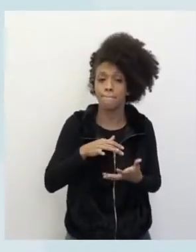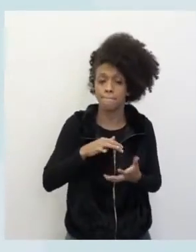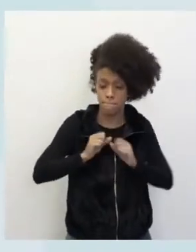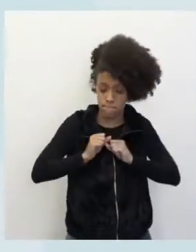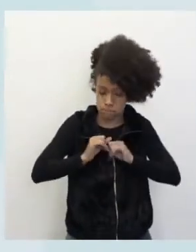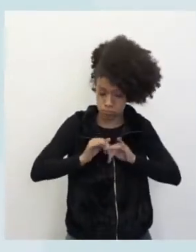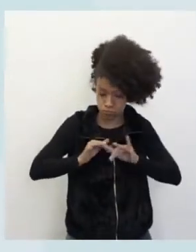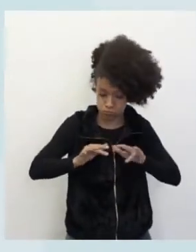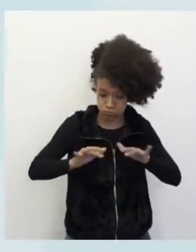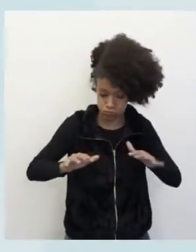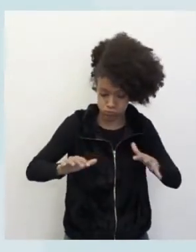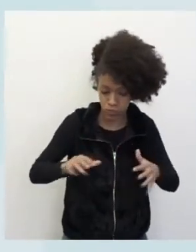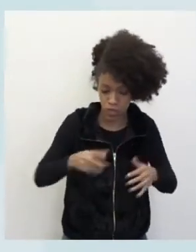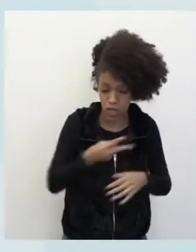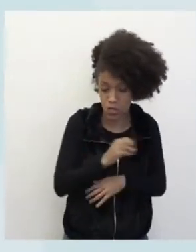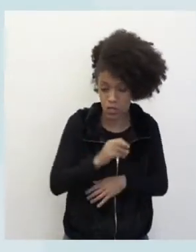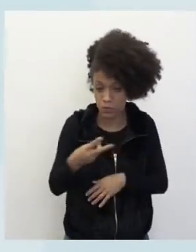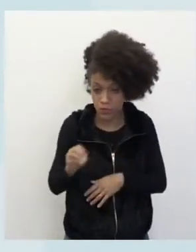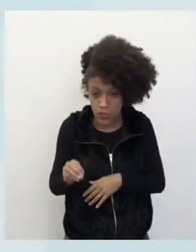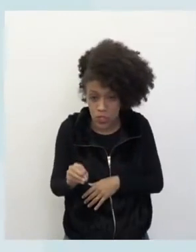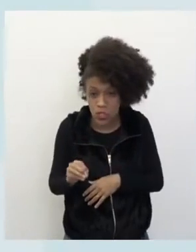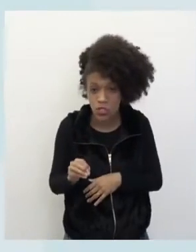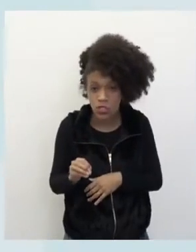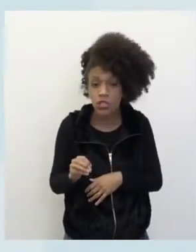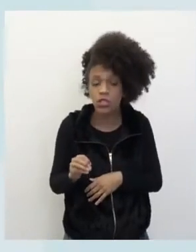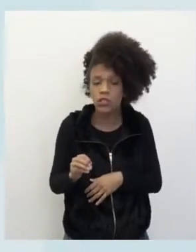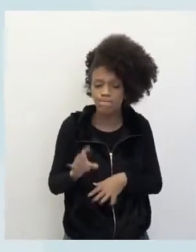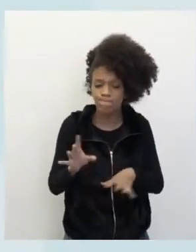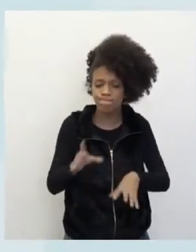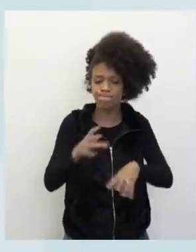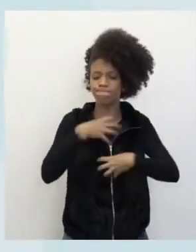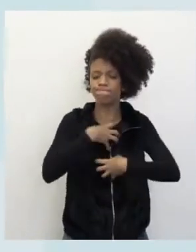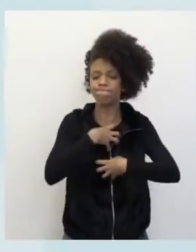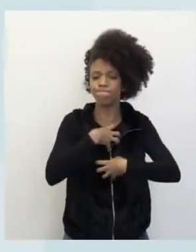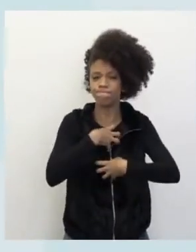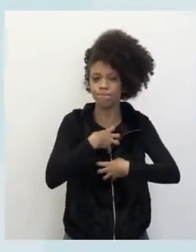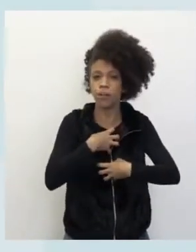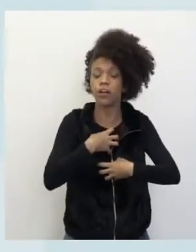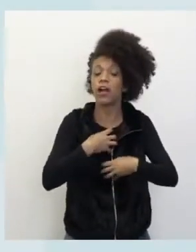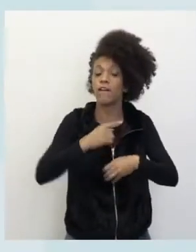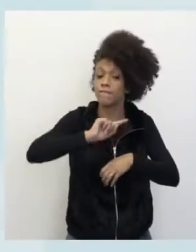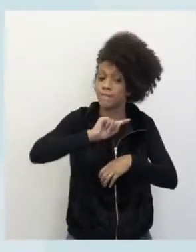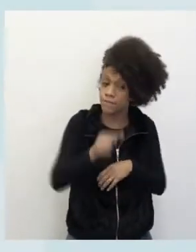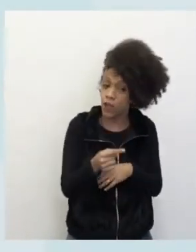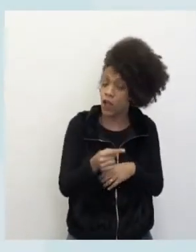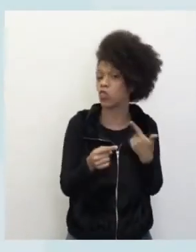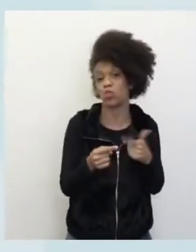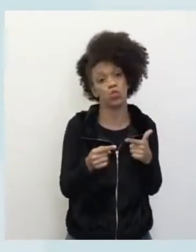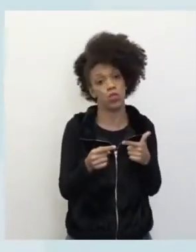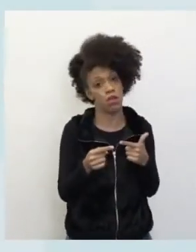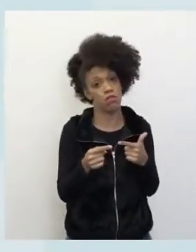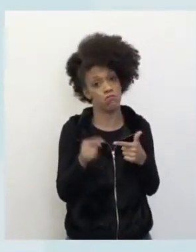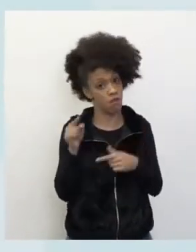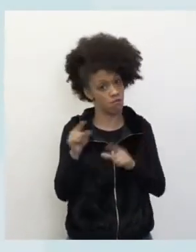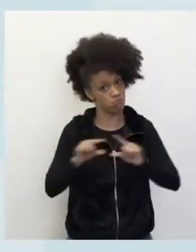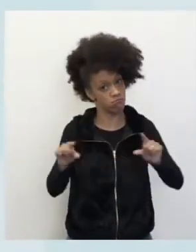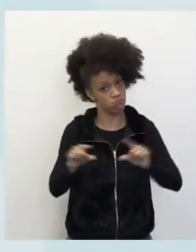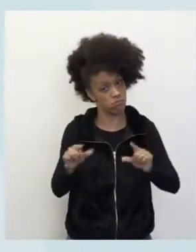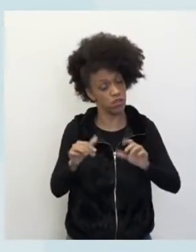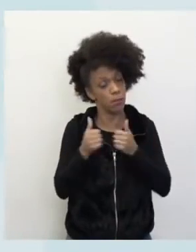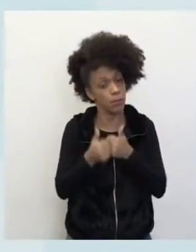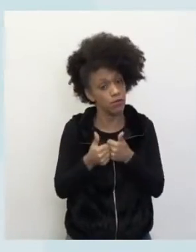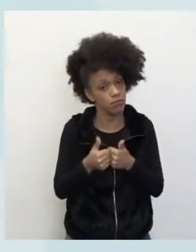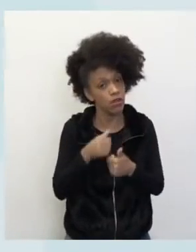e deixará marcas indeléveis. Tá vendo? Aí não tem vírgula. Aí eu não tenho vírgula, tá bom? Então aí, beleza,